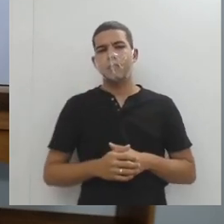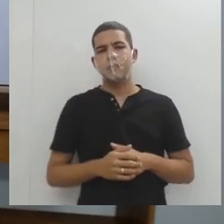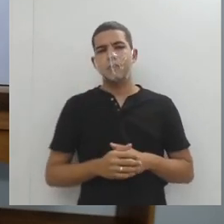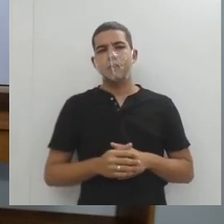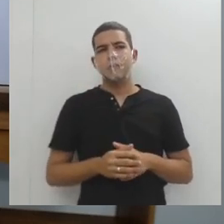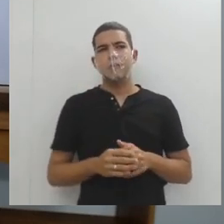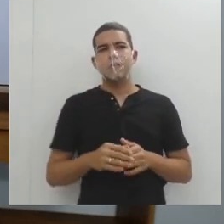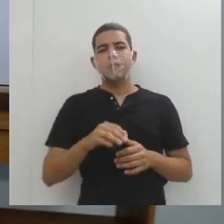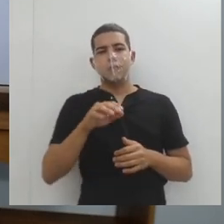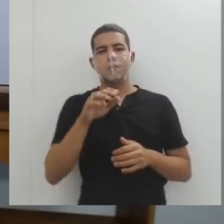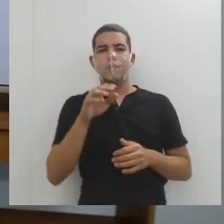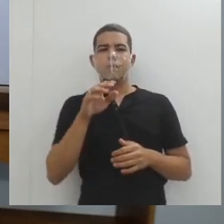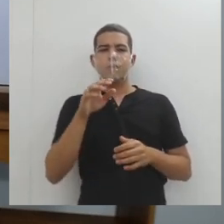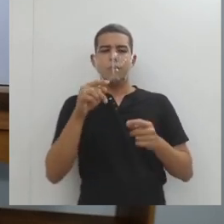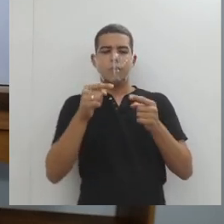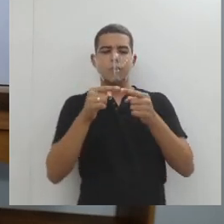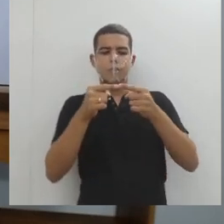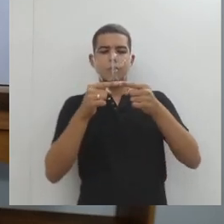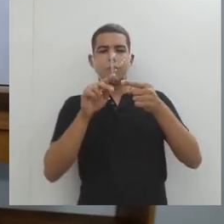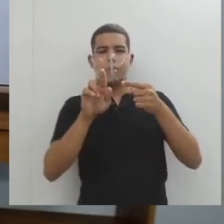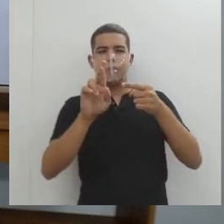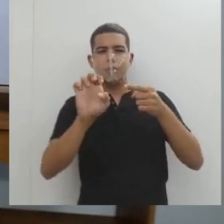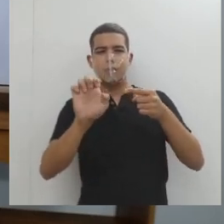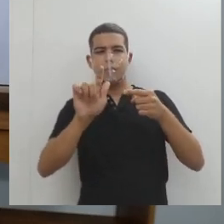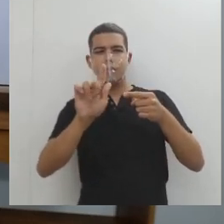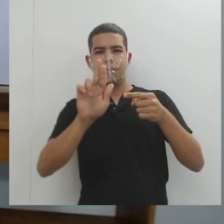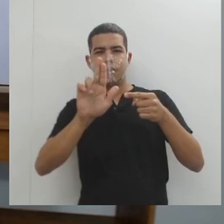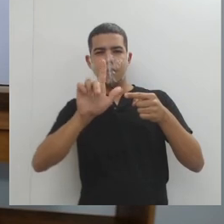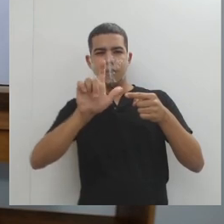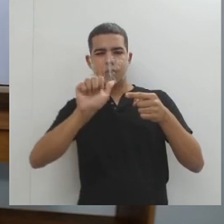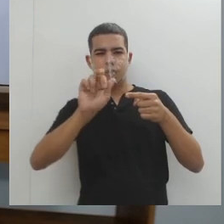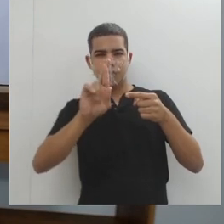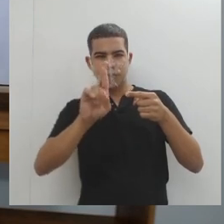regular, termina em ED também, tá? She hasn't worked.